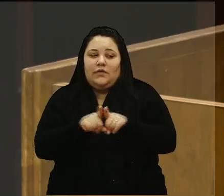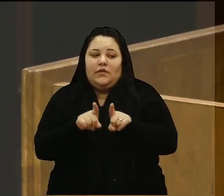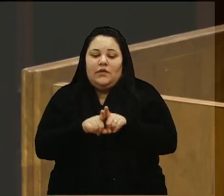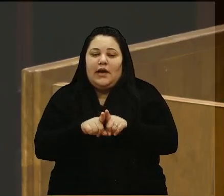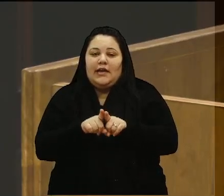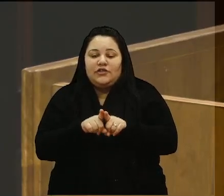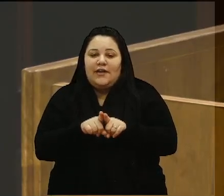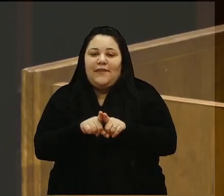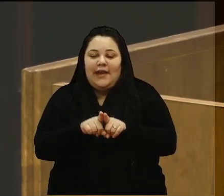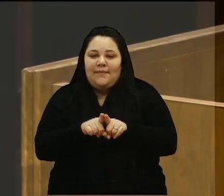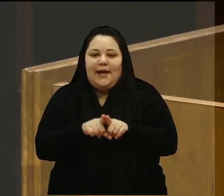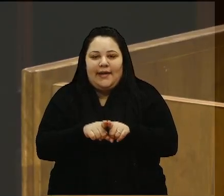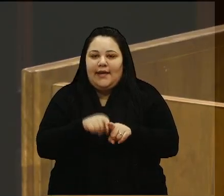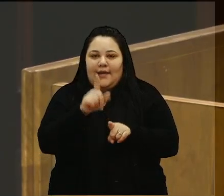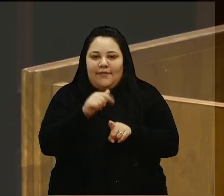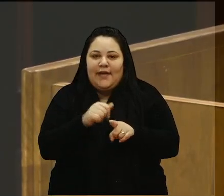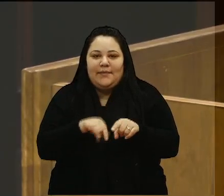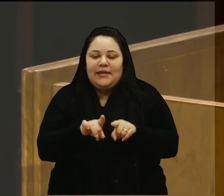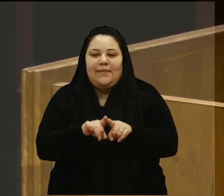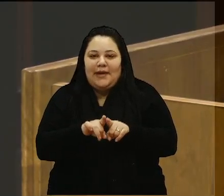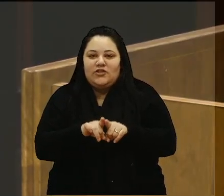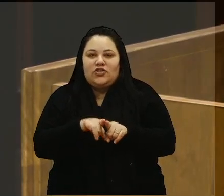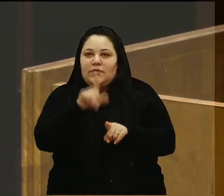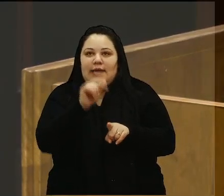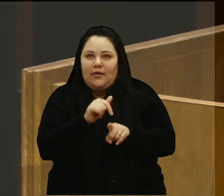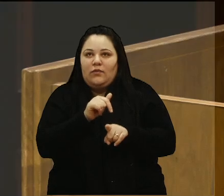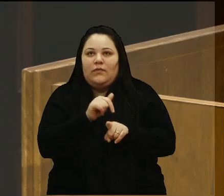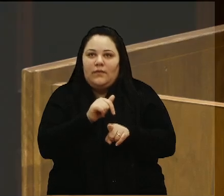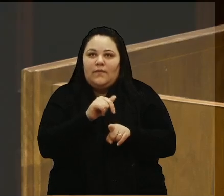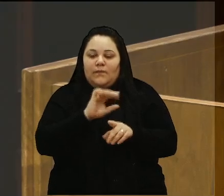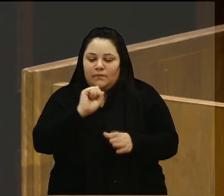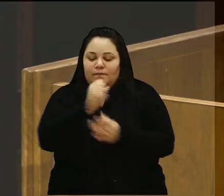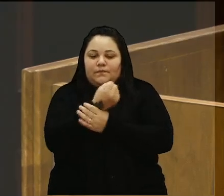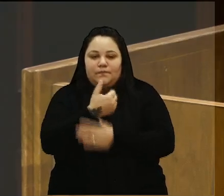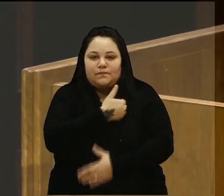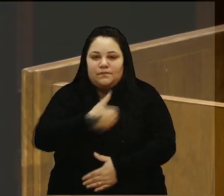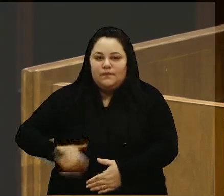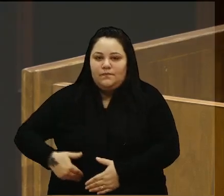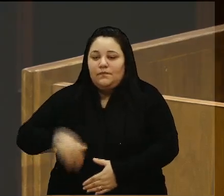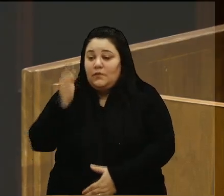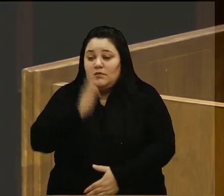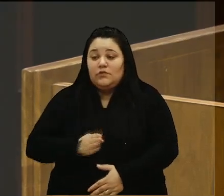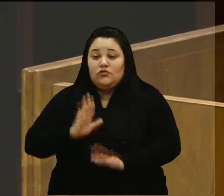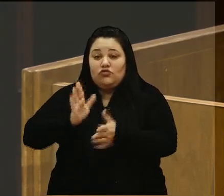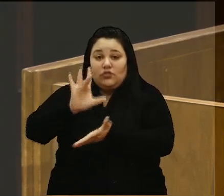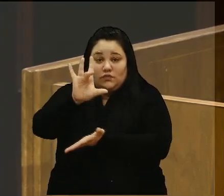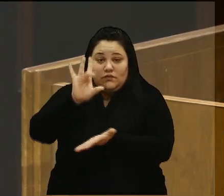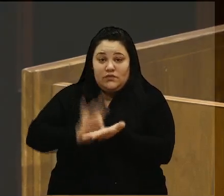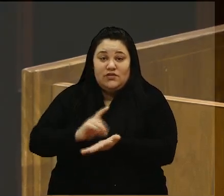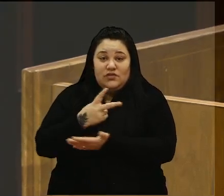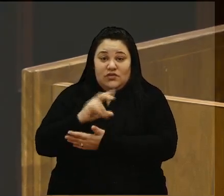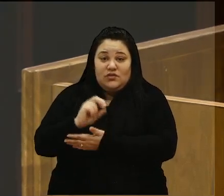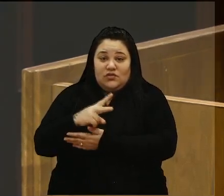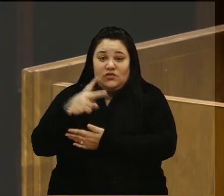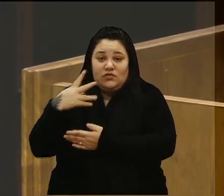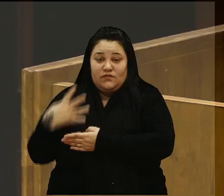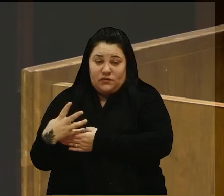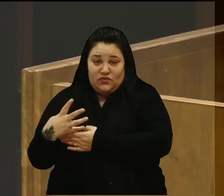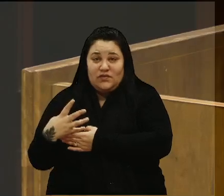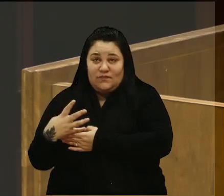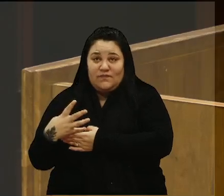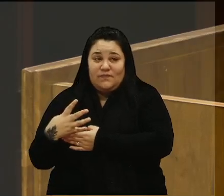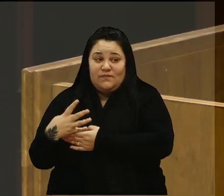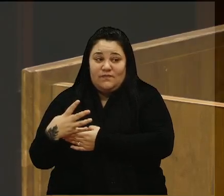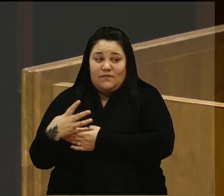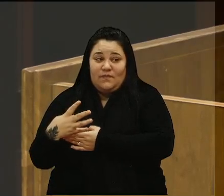senhoras e senhores. Segundo o Anuário Brasileiro de Segurança Pública, o Brasil registrou em 2024